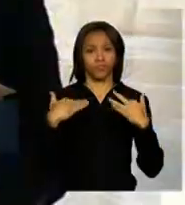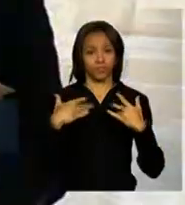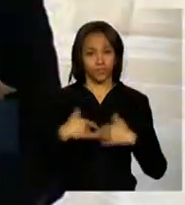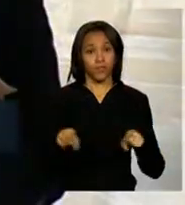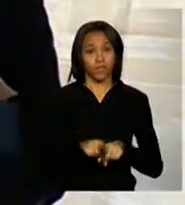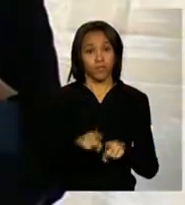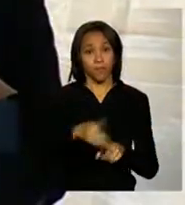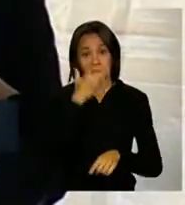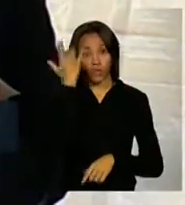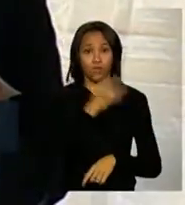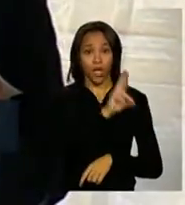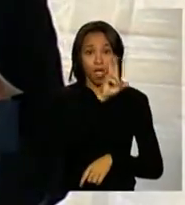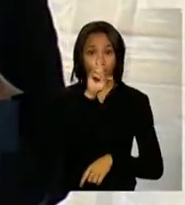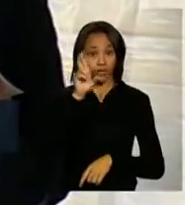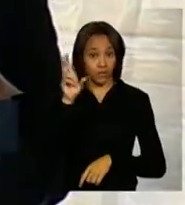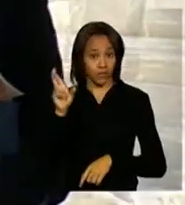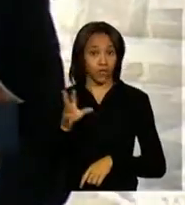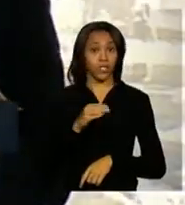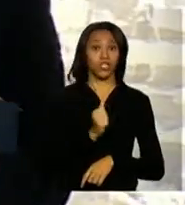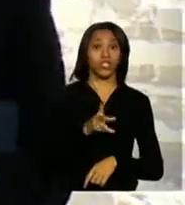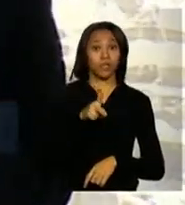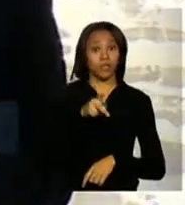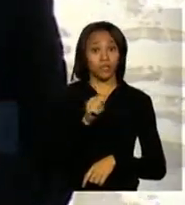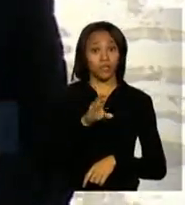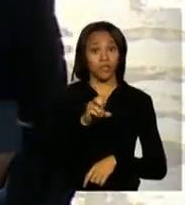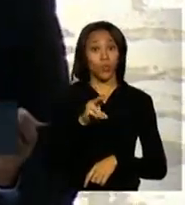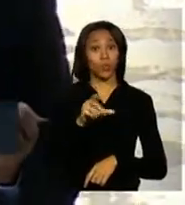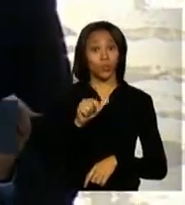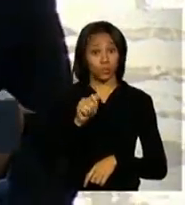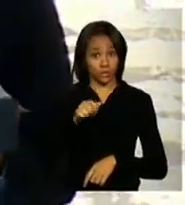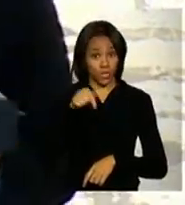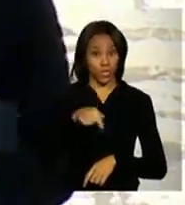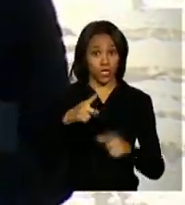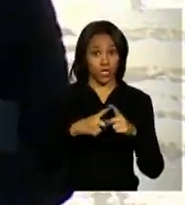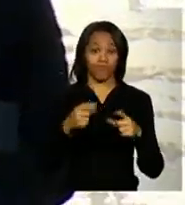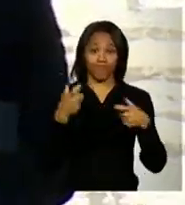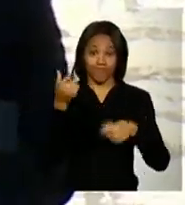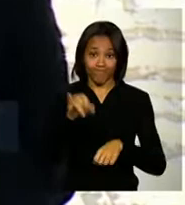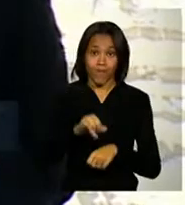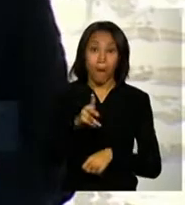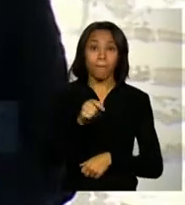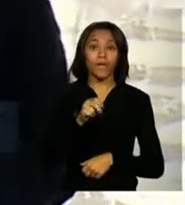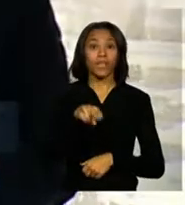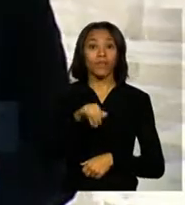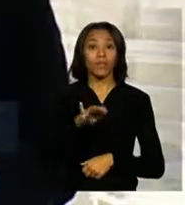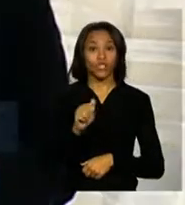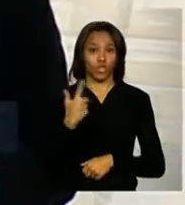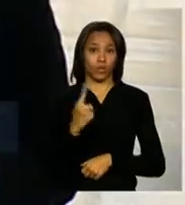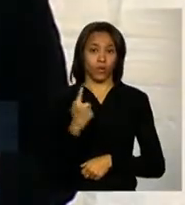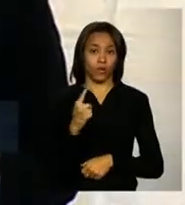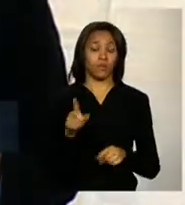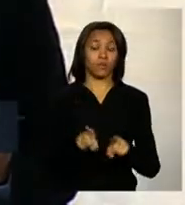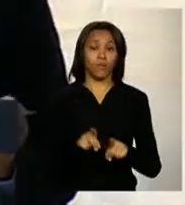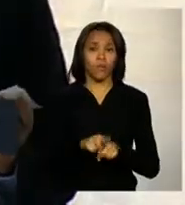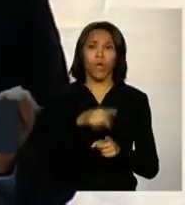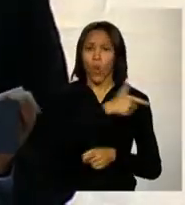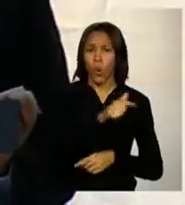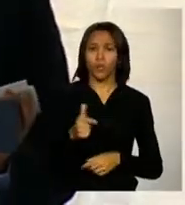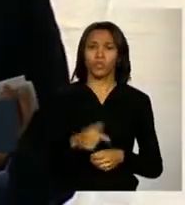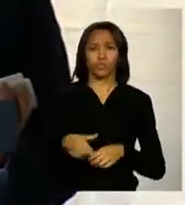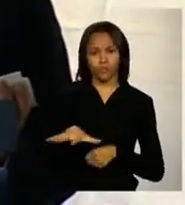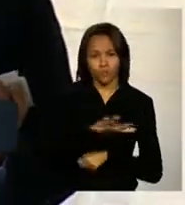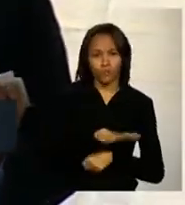presença os representantes da piscicultura do município de Planaltina de Goiás também aqui conosco os pescadores do Lago